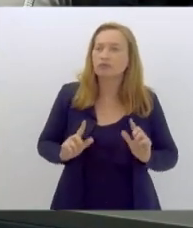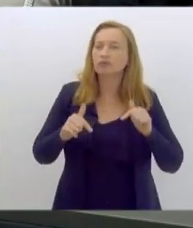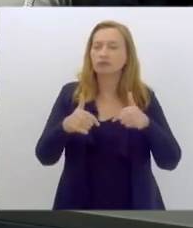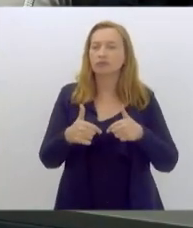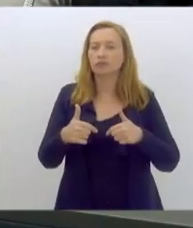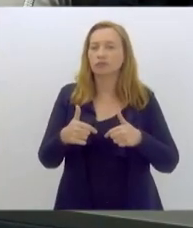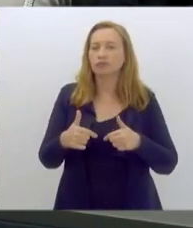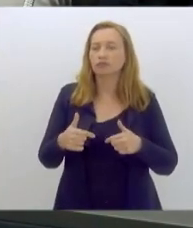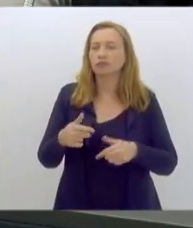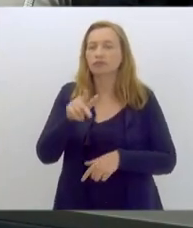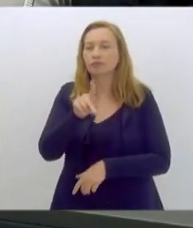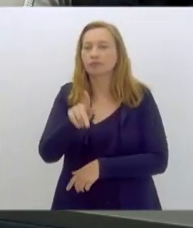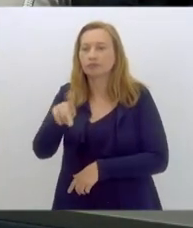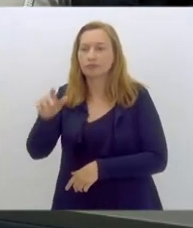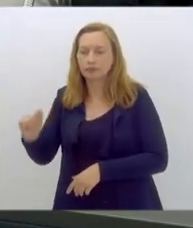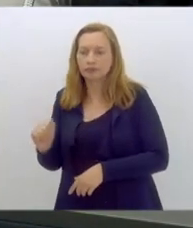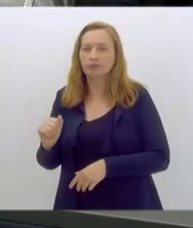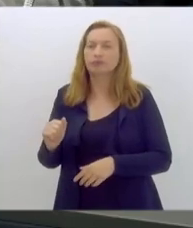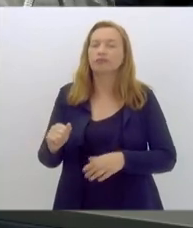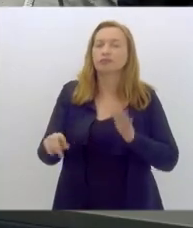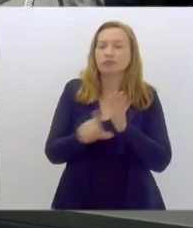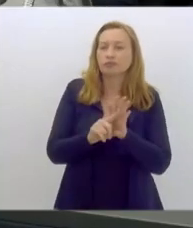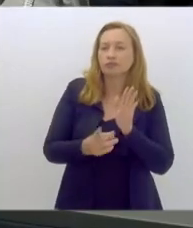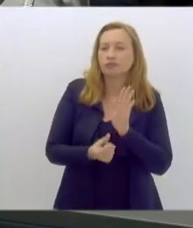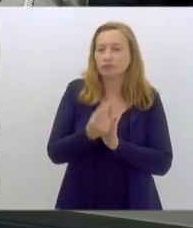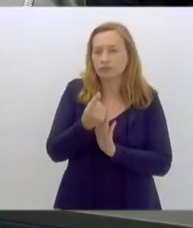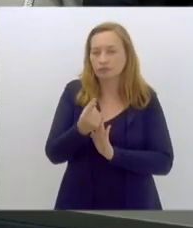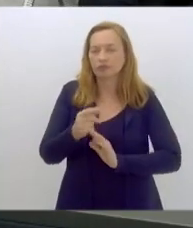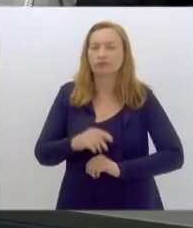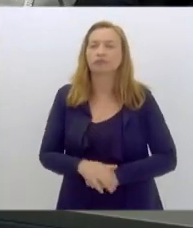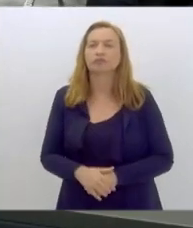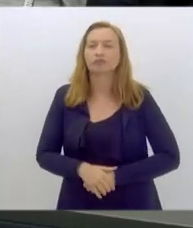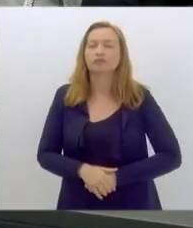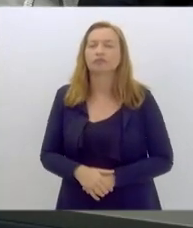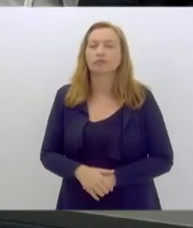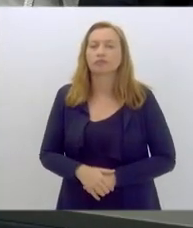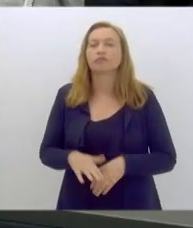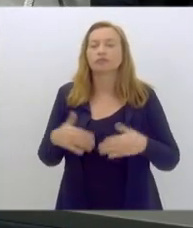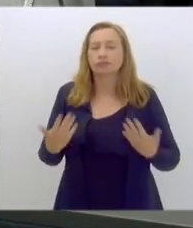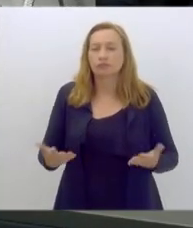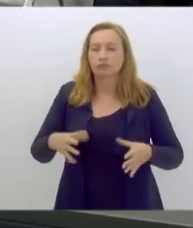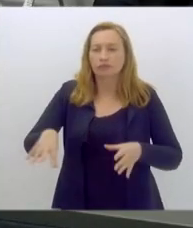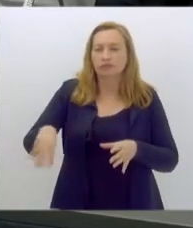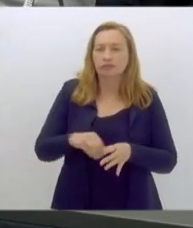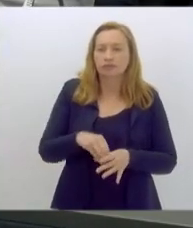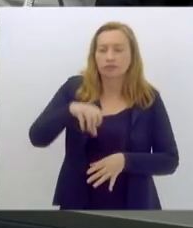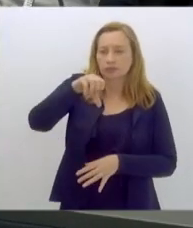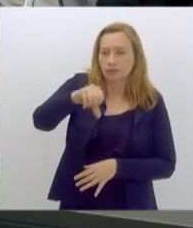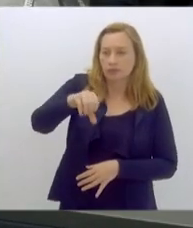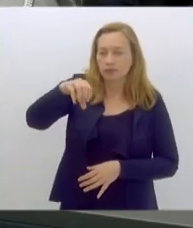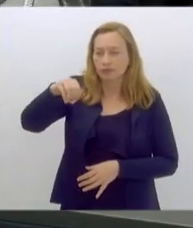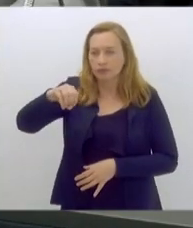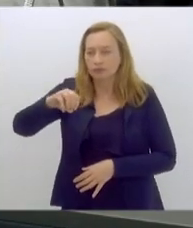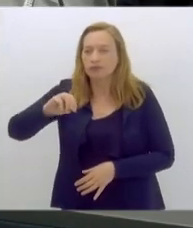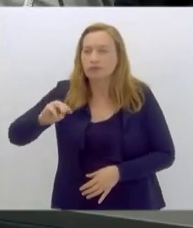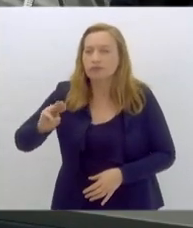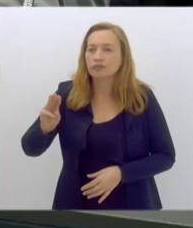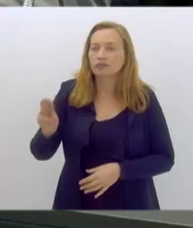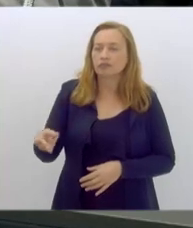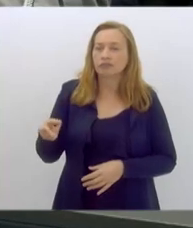do PPA ao projeto de lei orçamentária então foram colocados 900 milhões